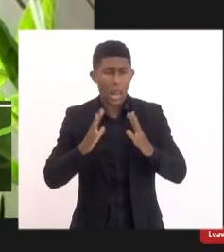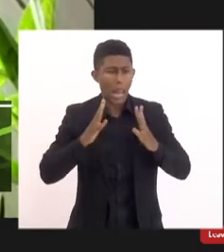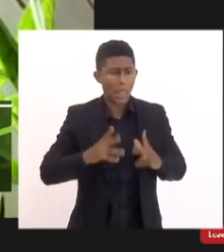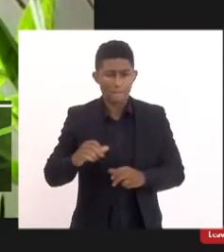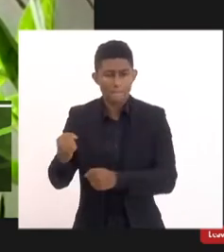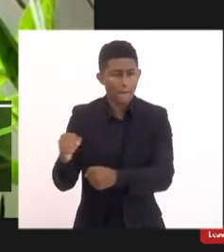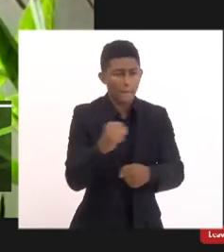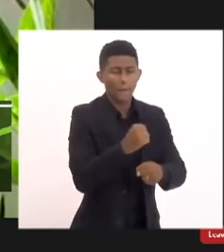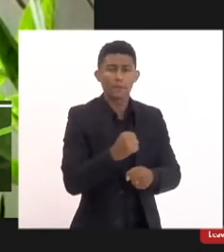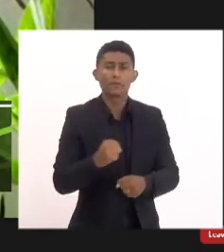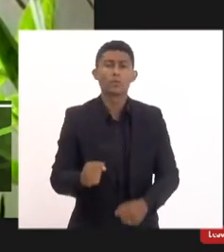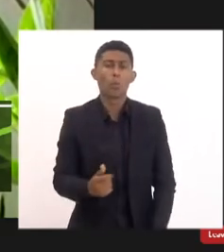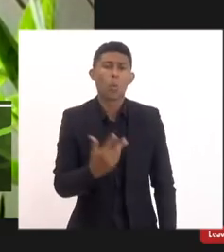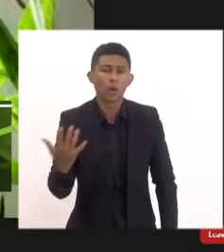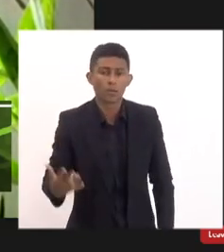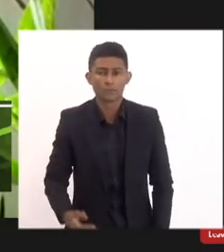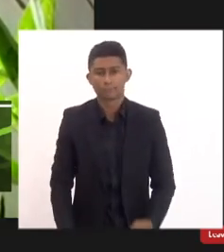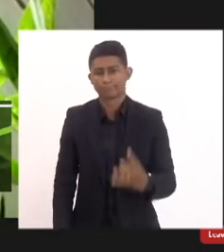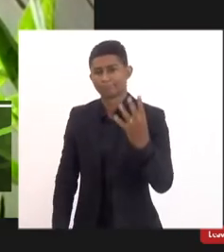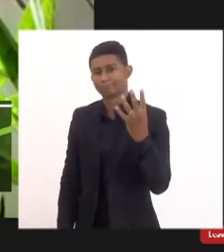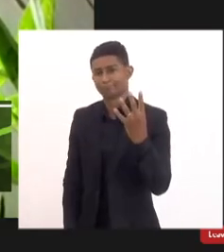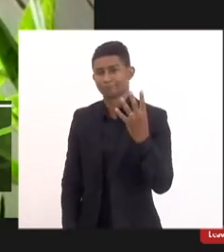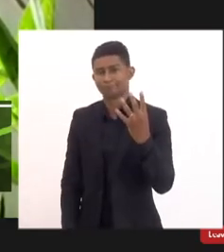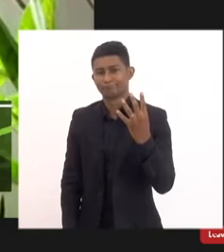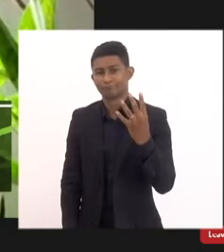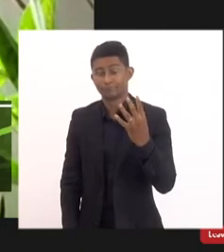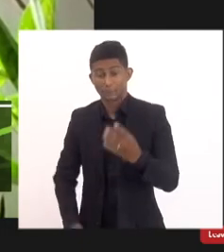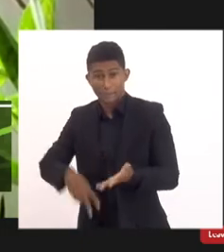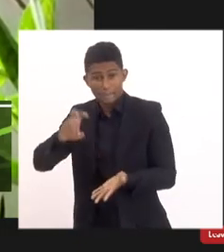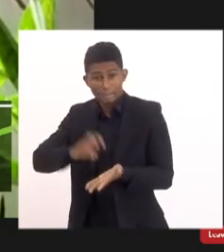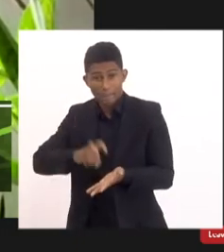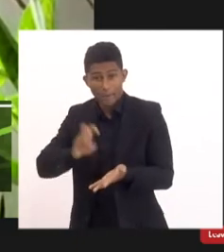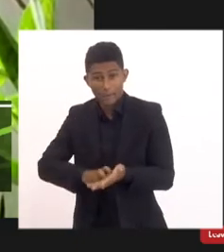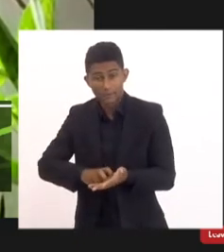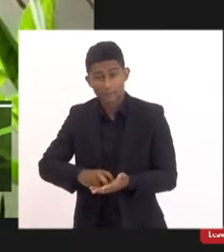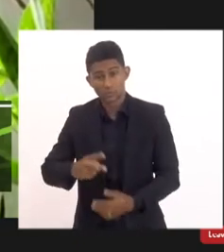2 no turno da manhã para a tarde